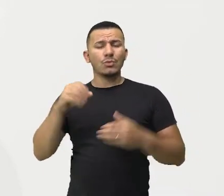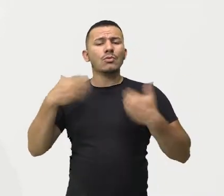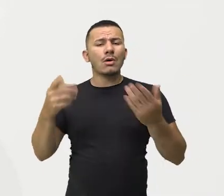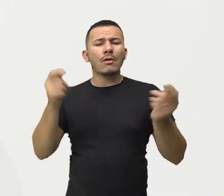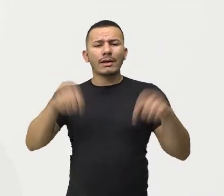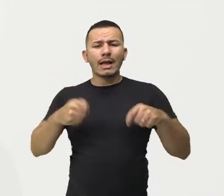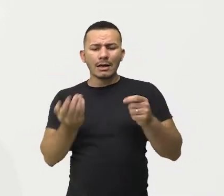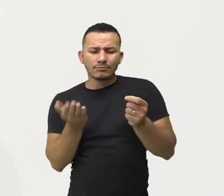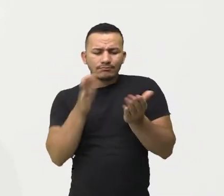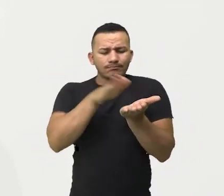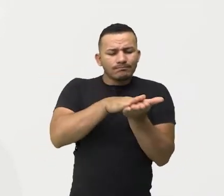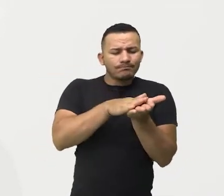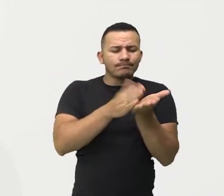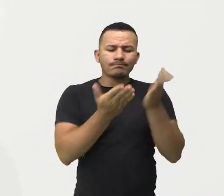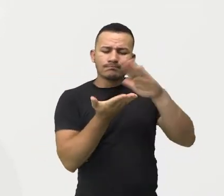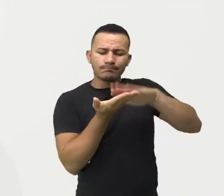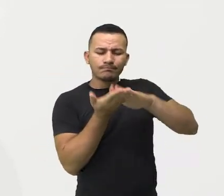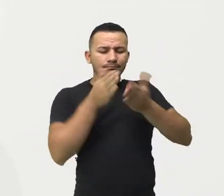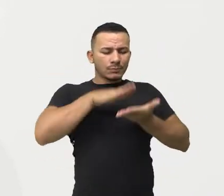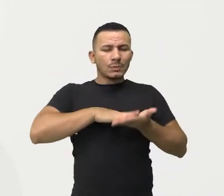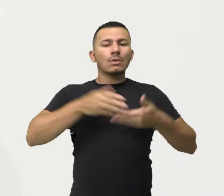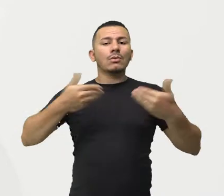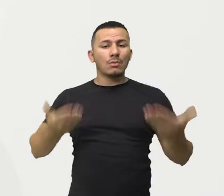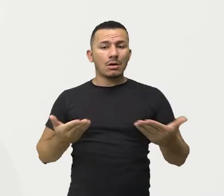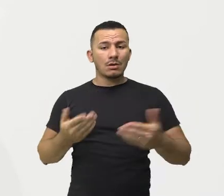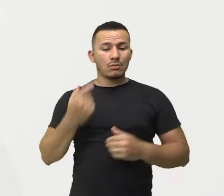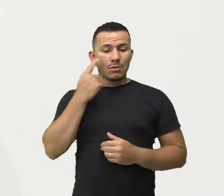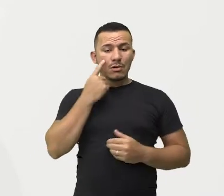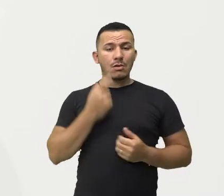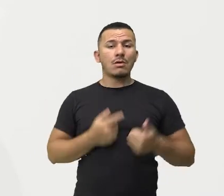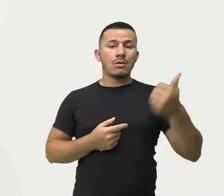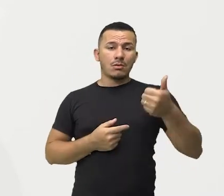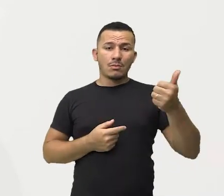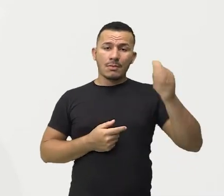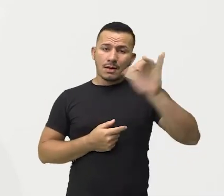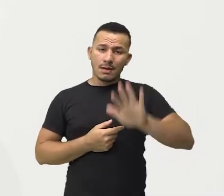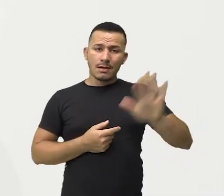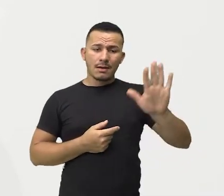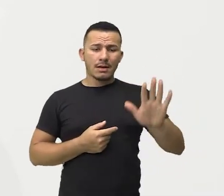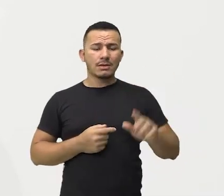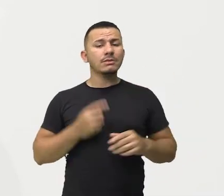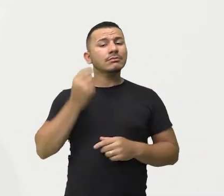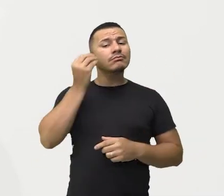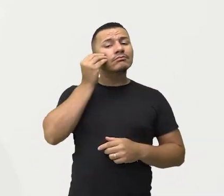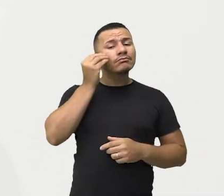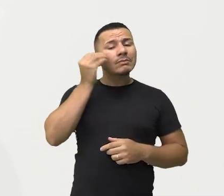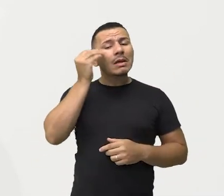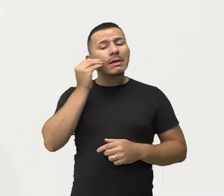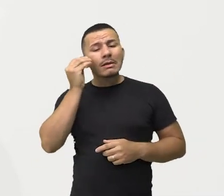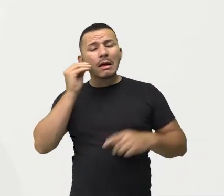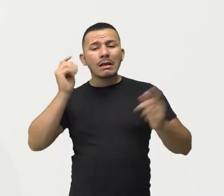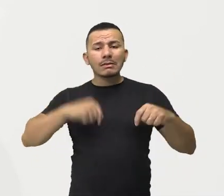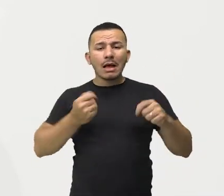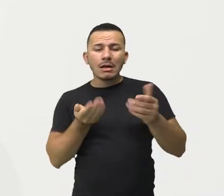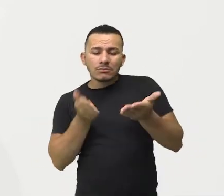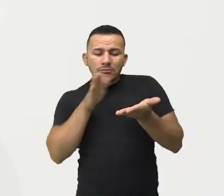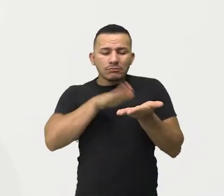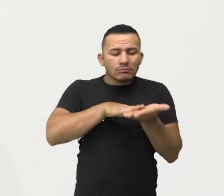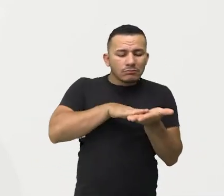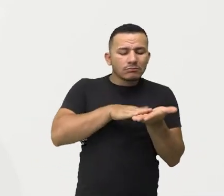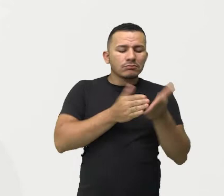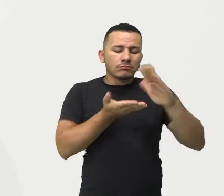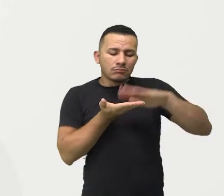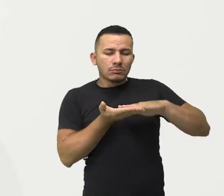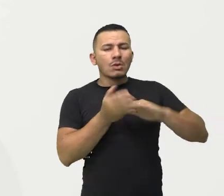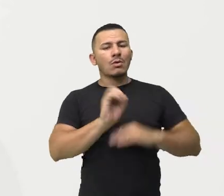ver, ó. Certo? Vamos analisar a figura 1. Vamos ver se eu posso traçar eixo de simetria. Ó, se